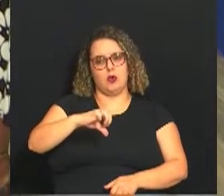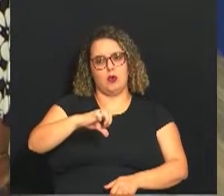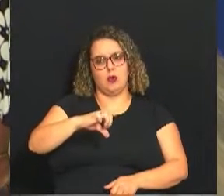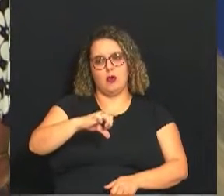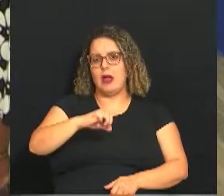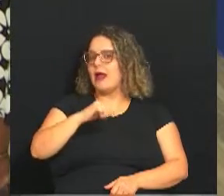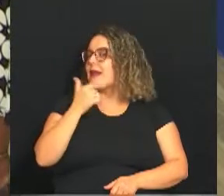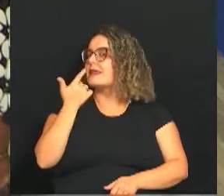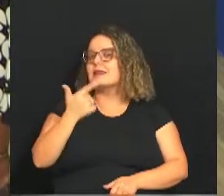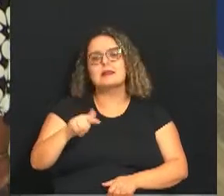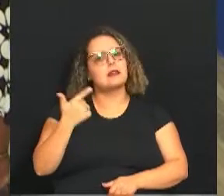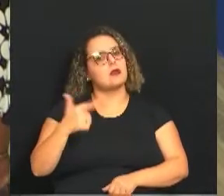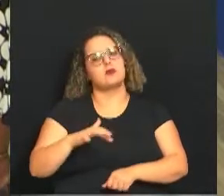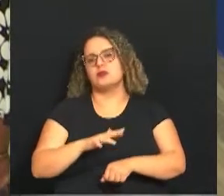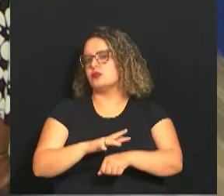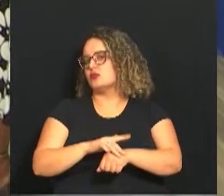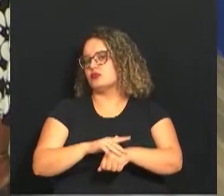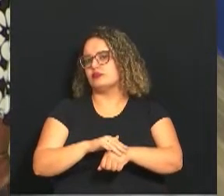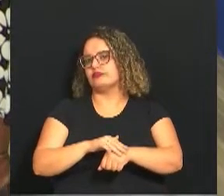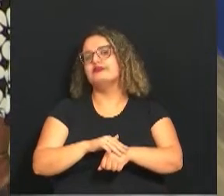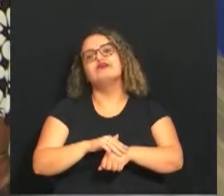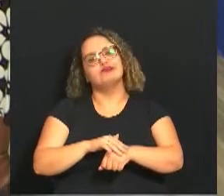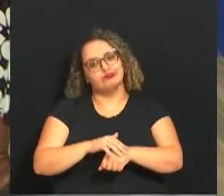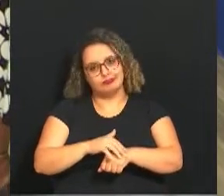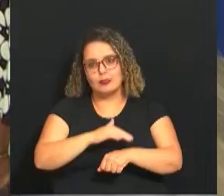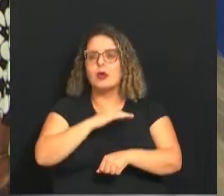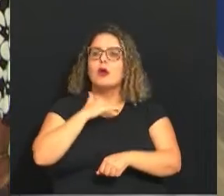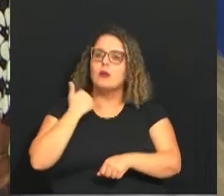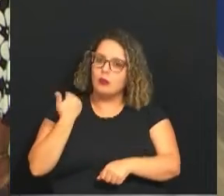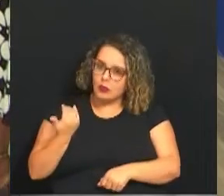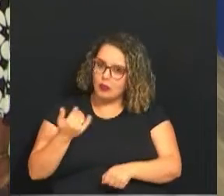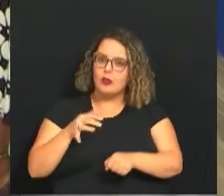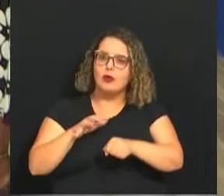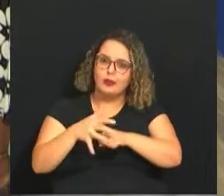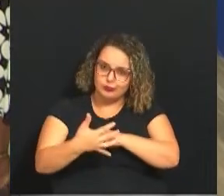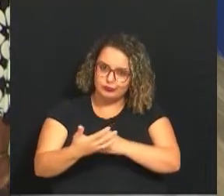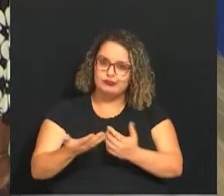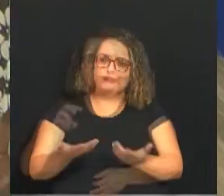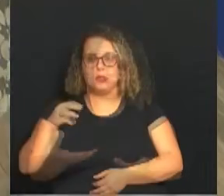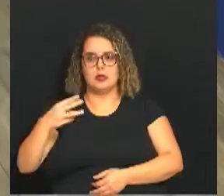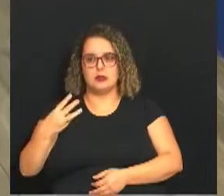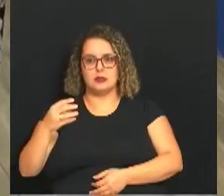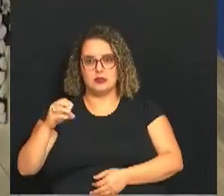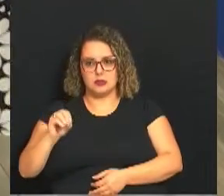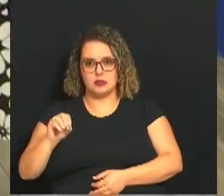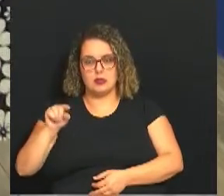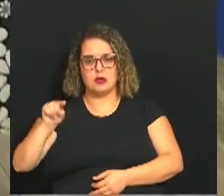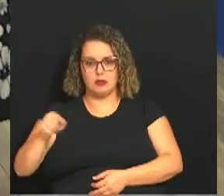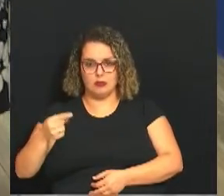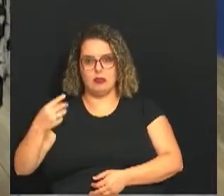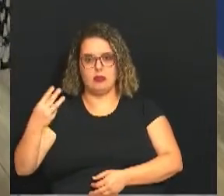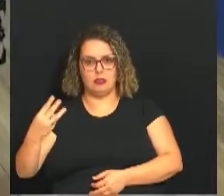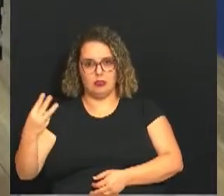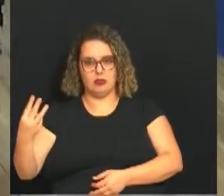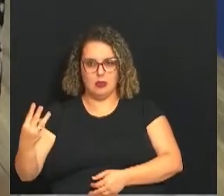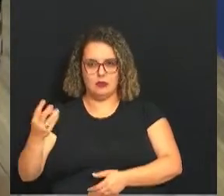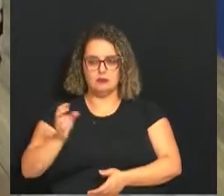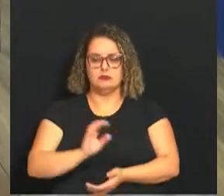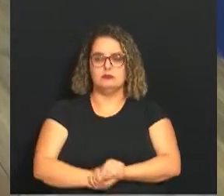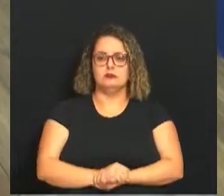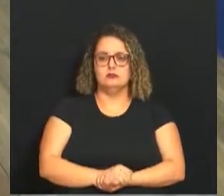tinha comorbidades e mesmo assim perdeu a vida para a Covid-19, para o vírus. Mina Abreu, vamos falar um pouquinho agora